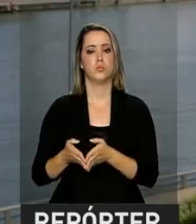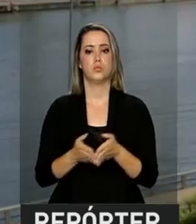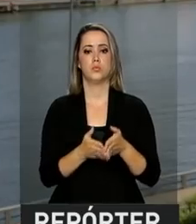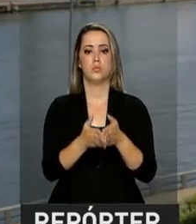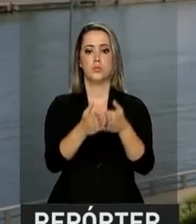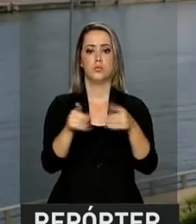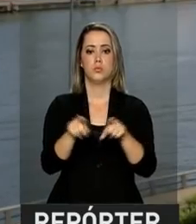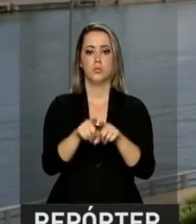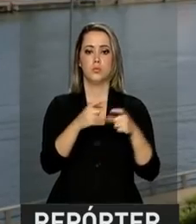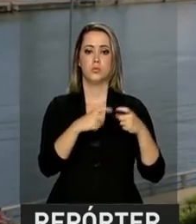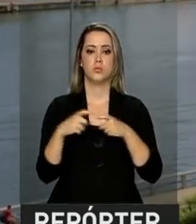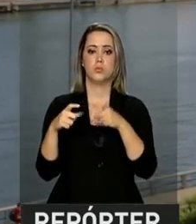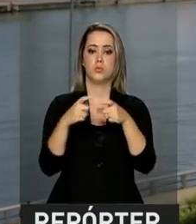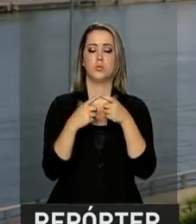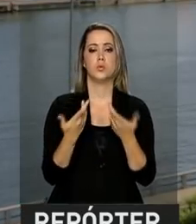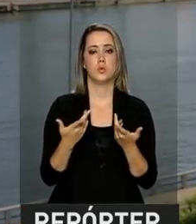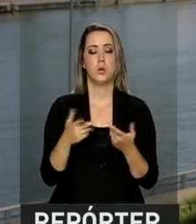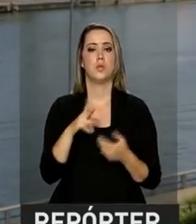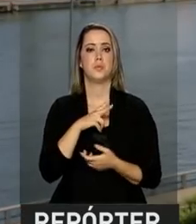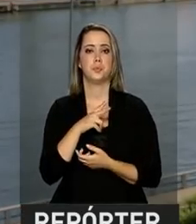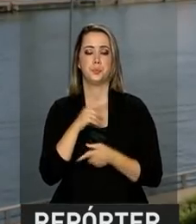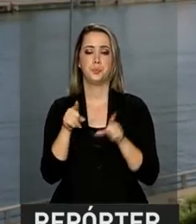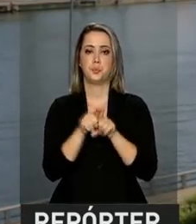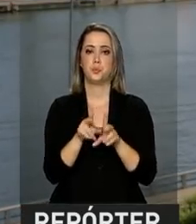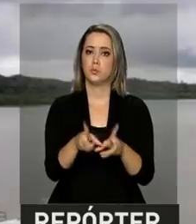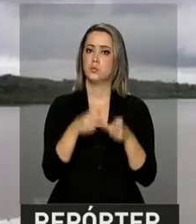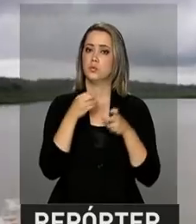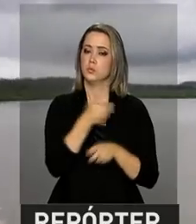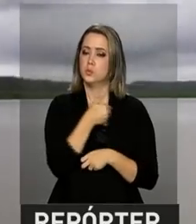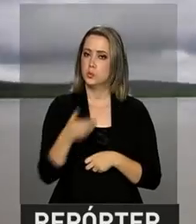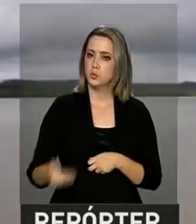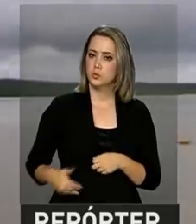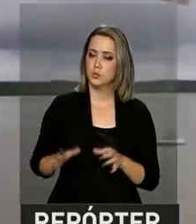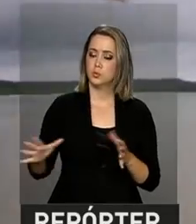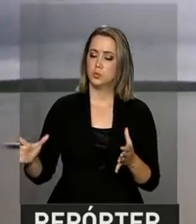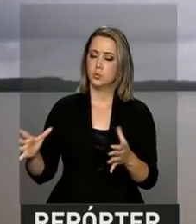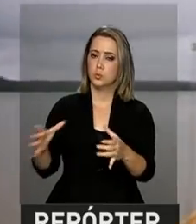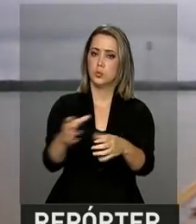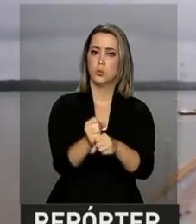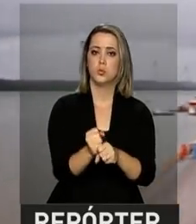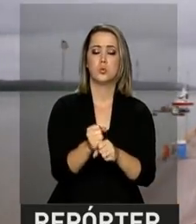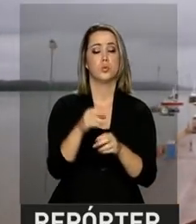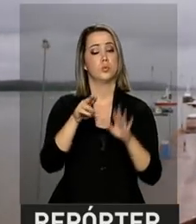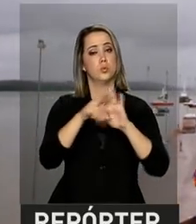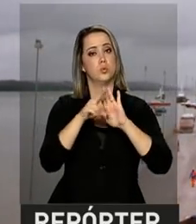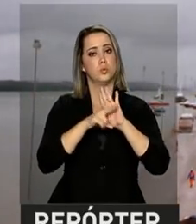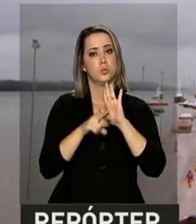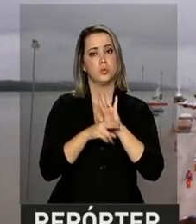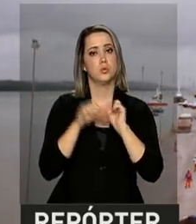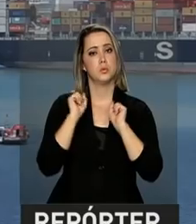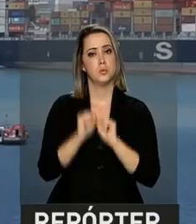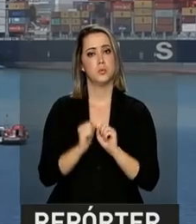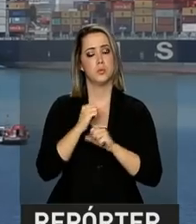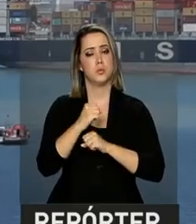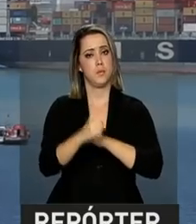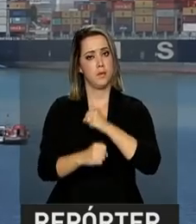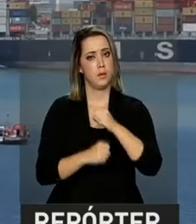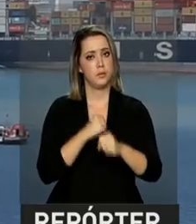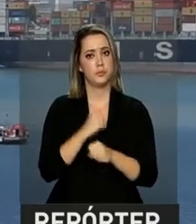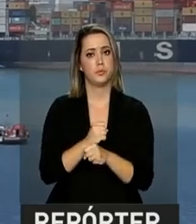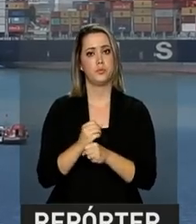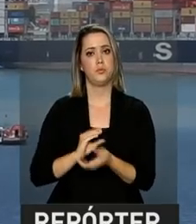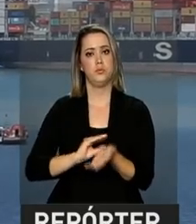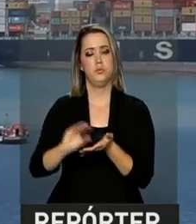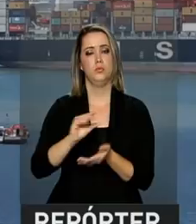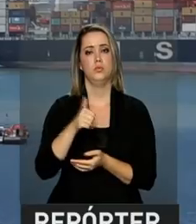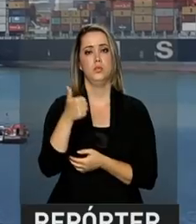e terminais de uso privado. A expectativa do governo é que o conjunto de medidas viabilize nos próximos anos investimentos da ordem